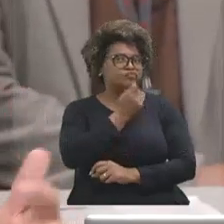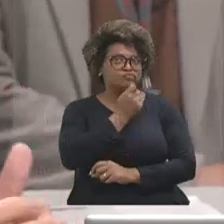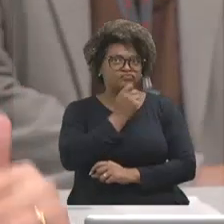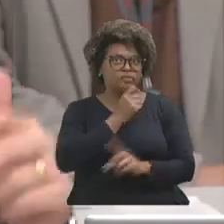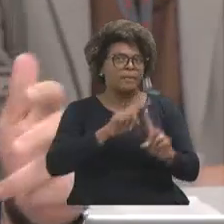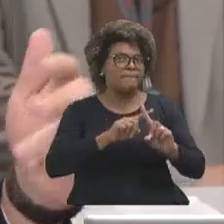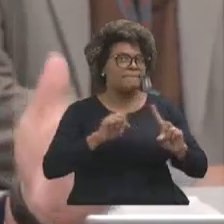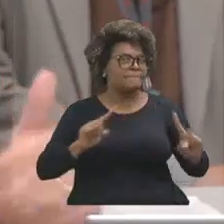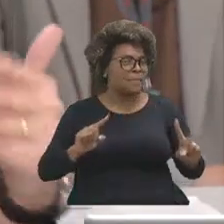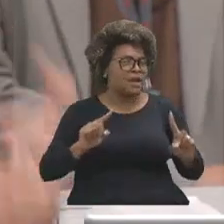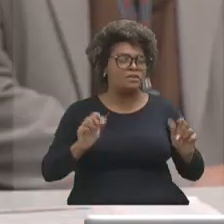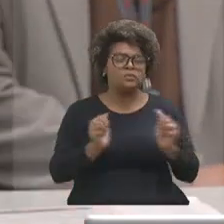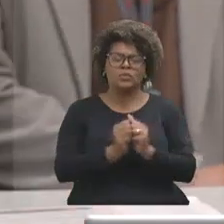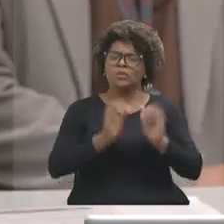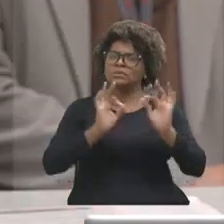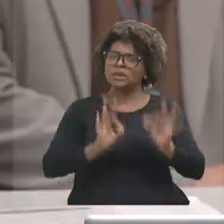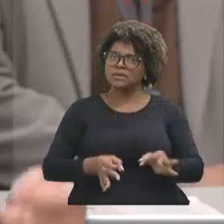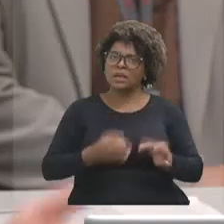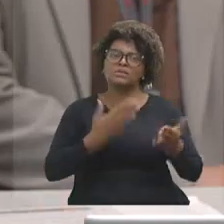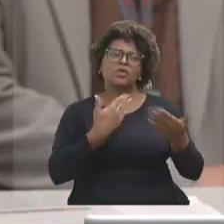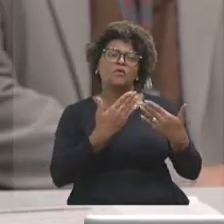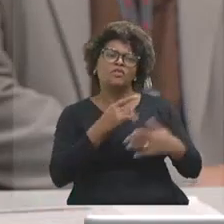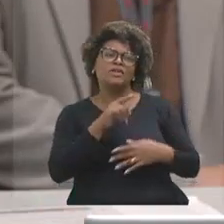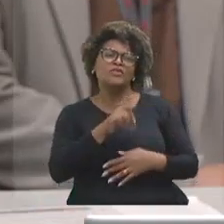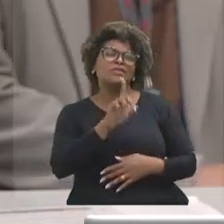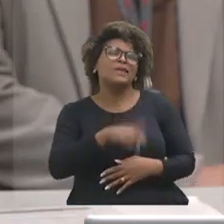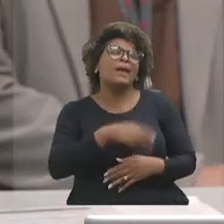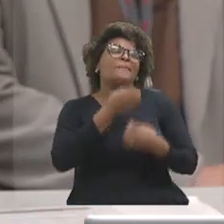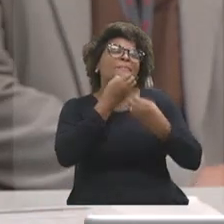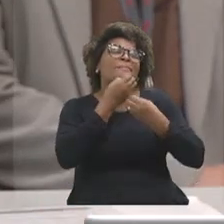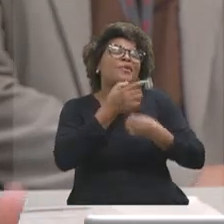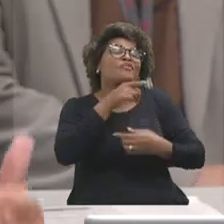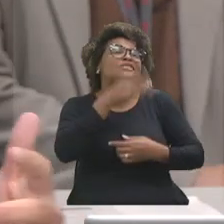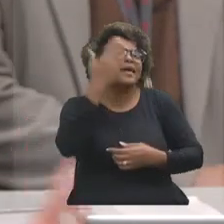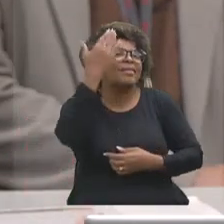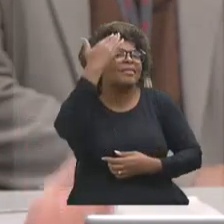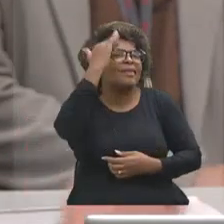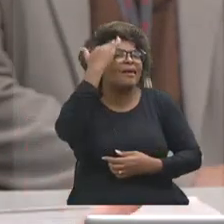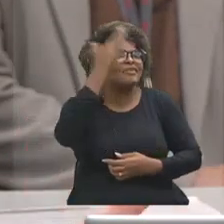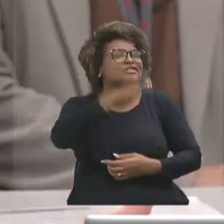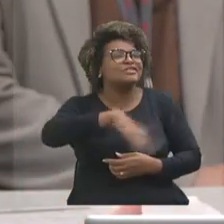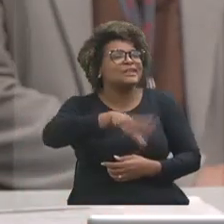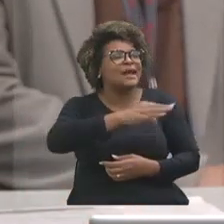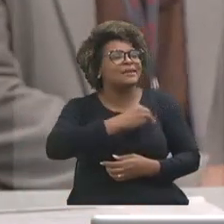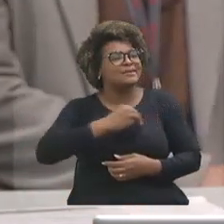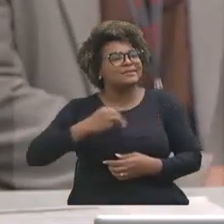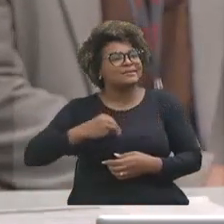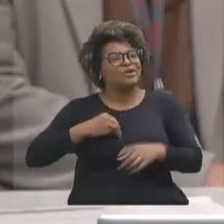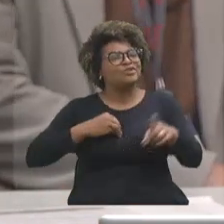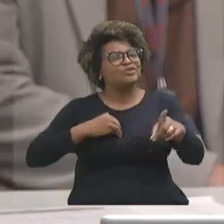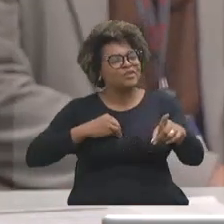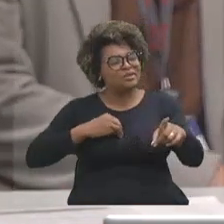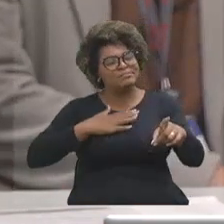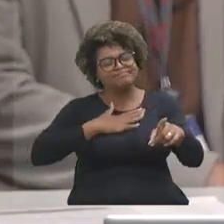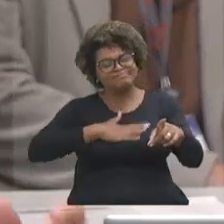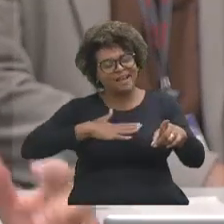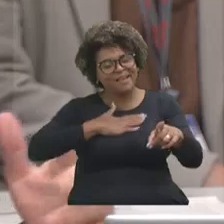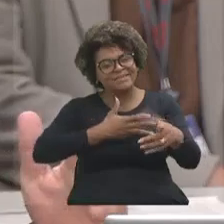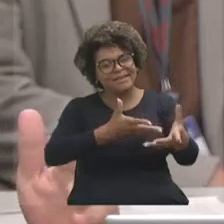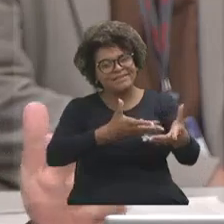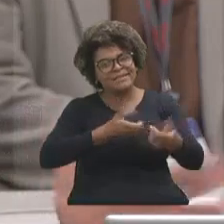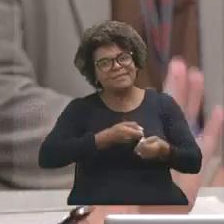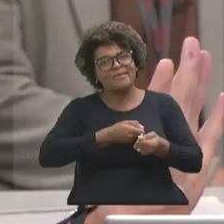sem dúvida nenhuma discussão que você é muito construtiva Você entende de saúde e é sempre um prazer receber lá e não é nada